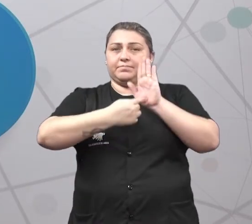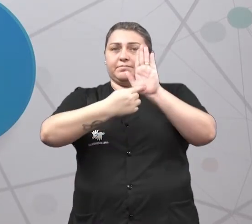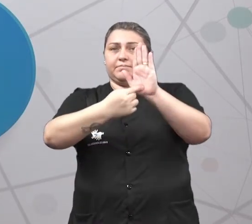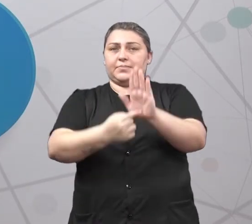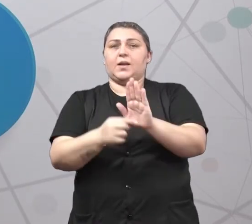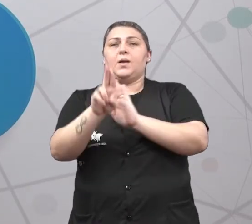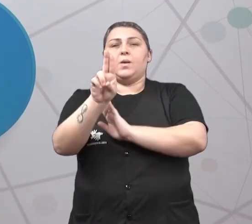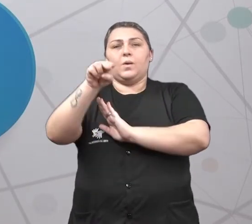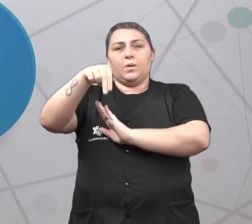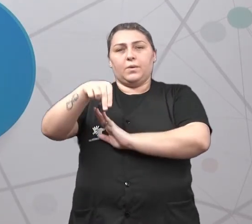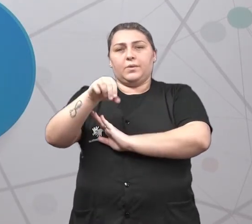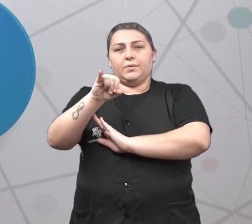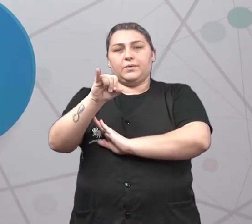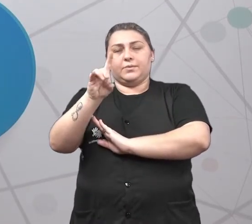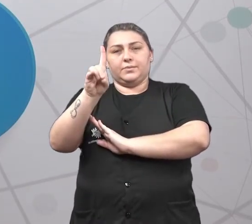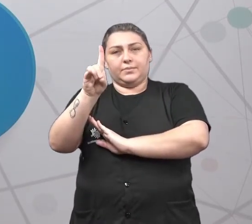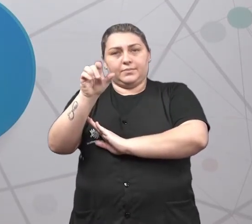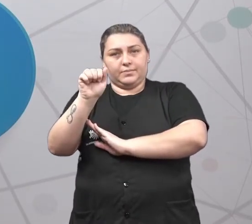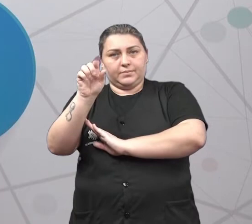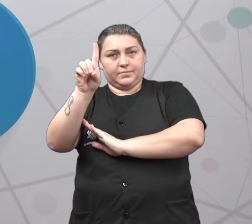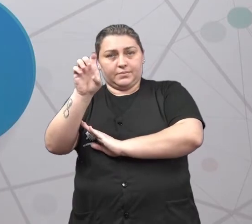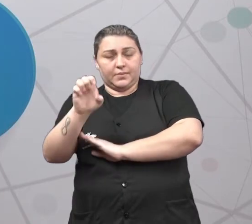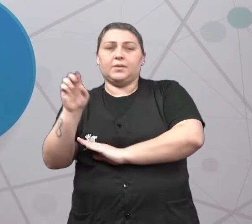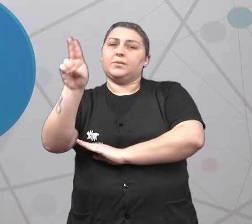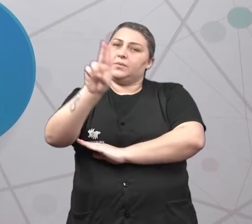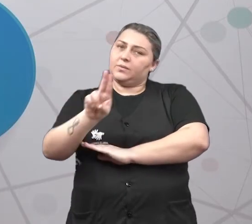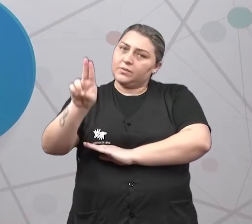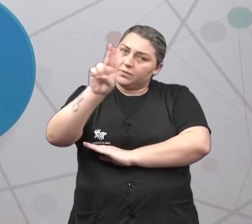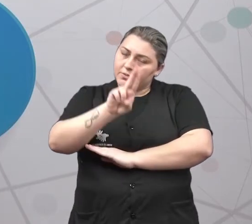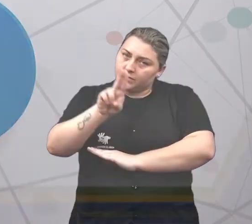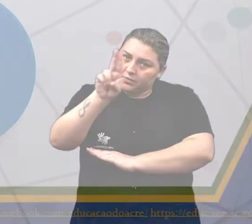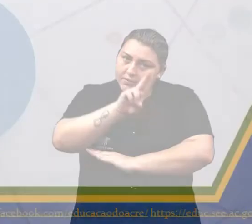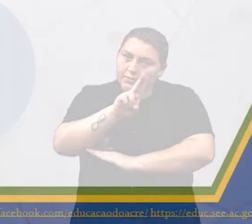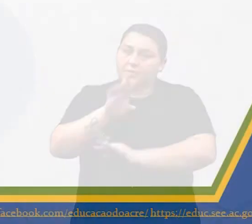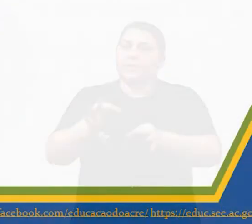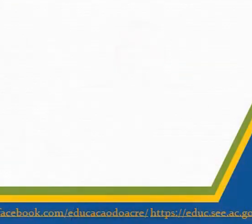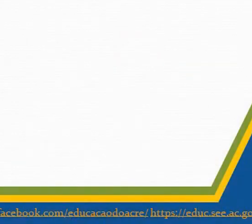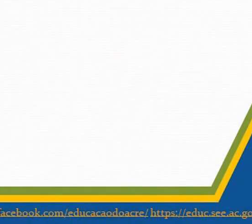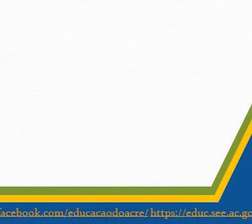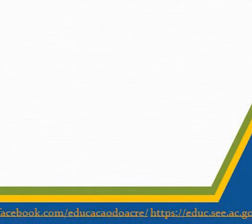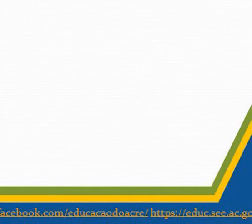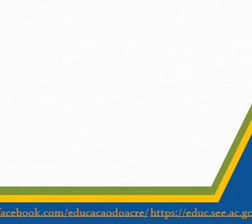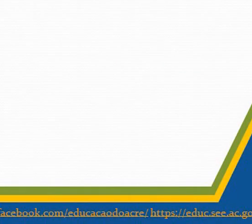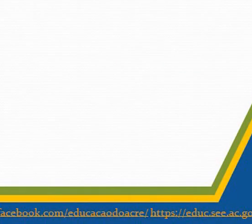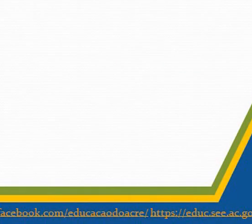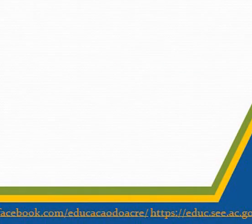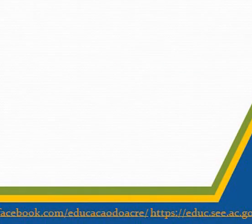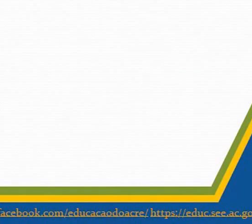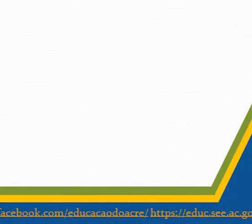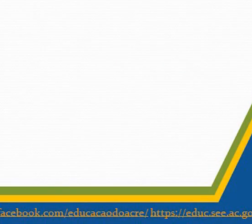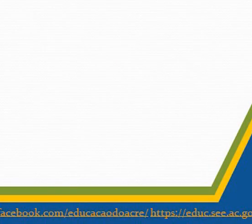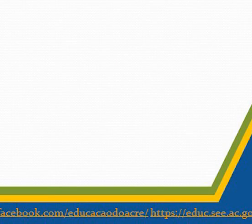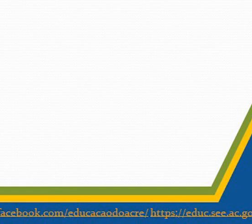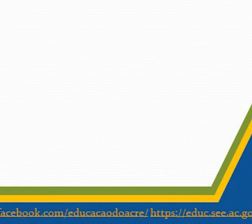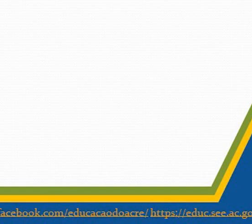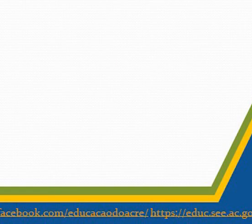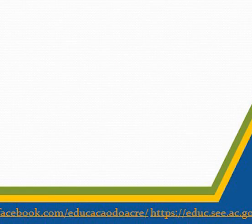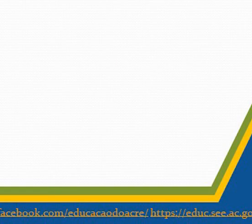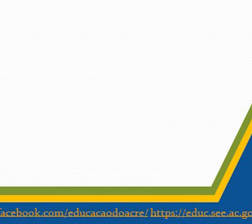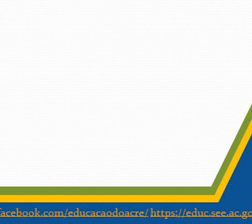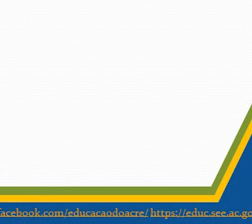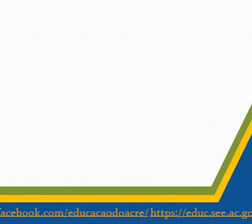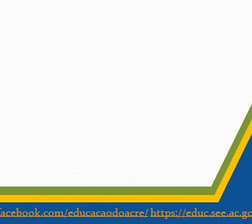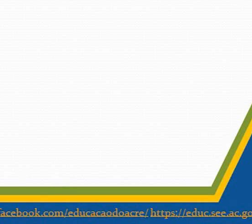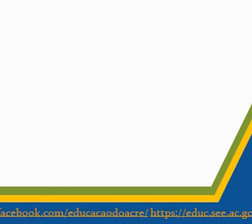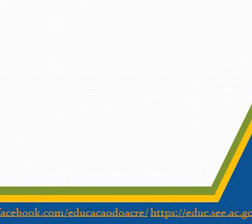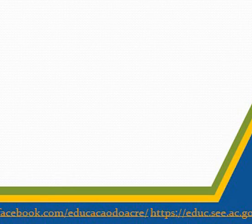as unidades que nós utilizamos para medir. Como eu falei para vocês, o grama, ele é a base.